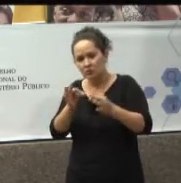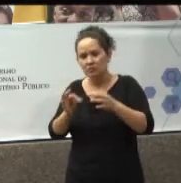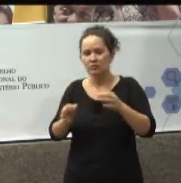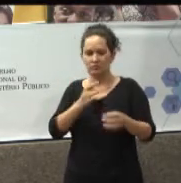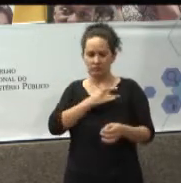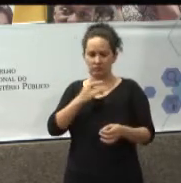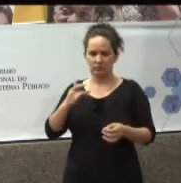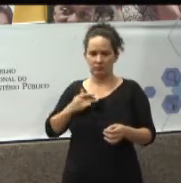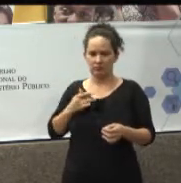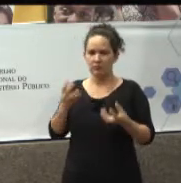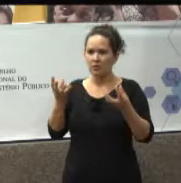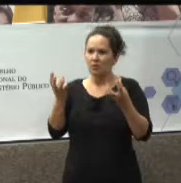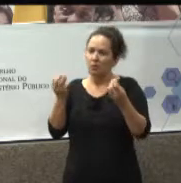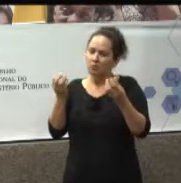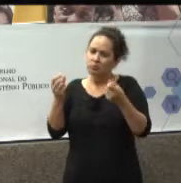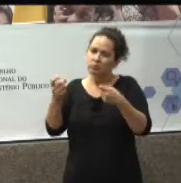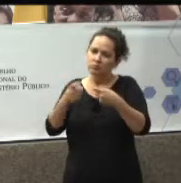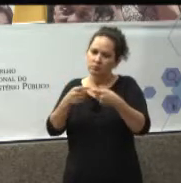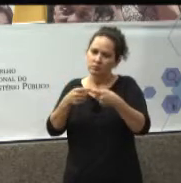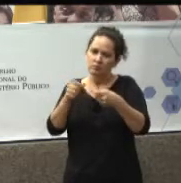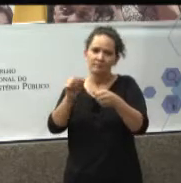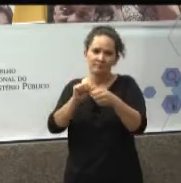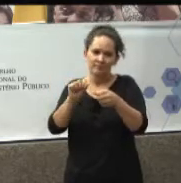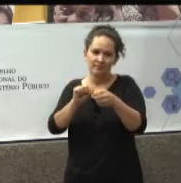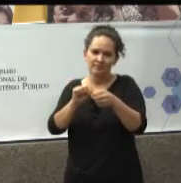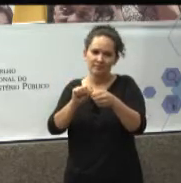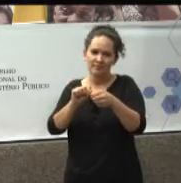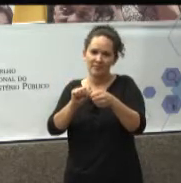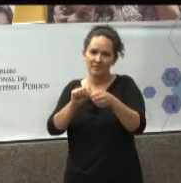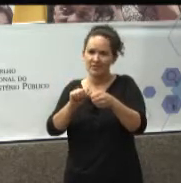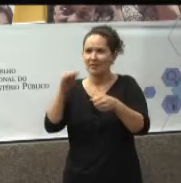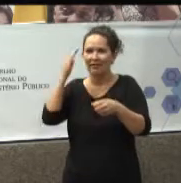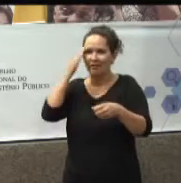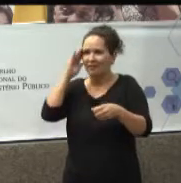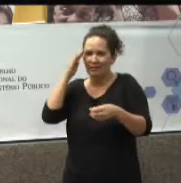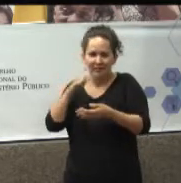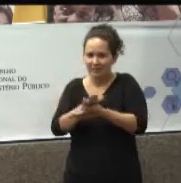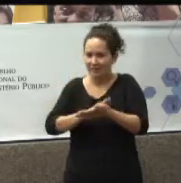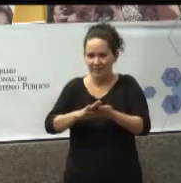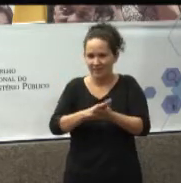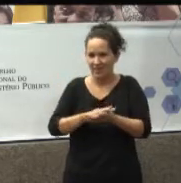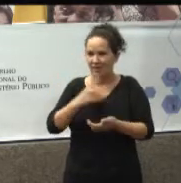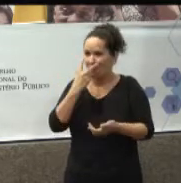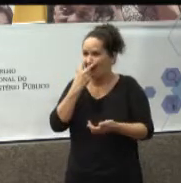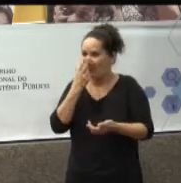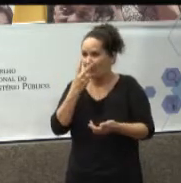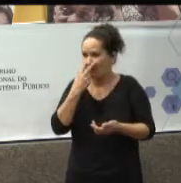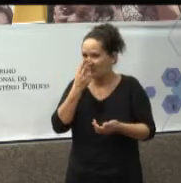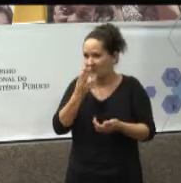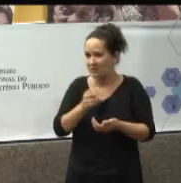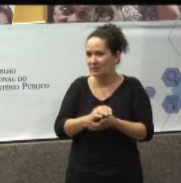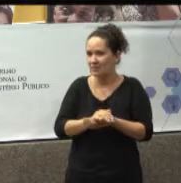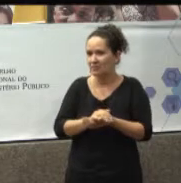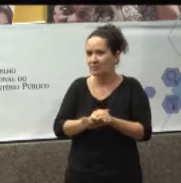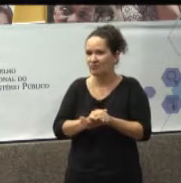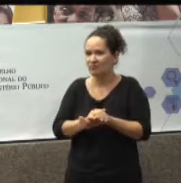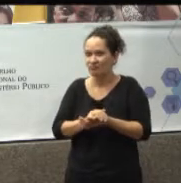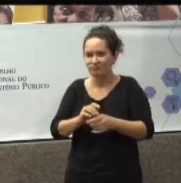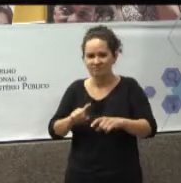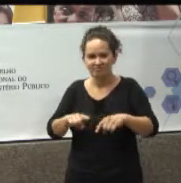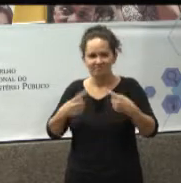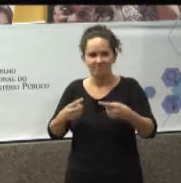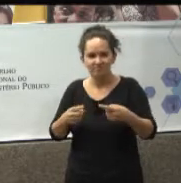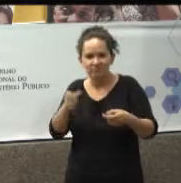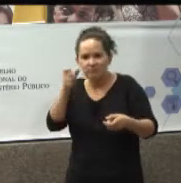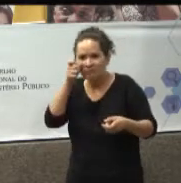e muitos métodos se fazem de um mal entendido por achar que o conflito de interesse